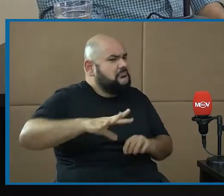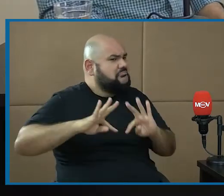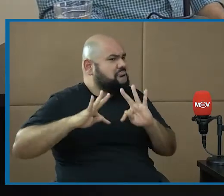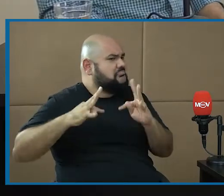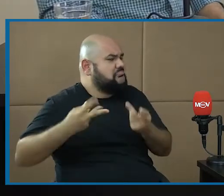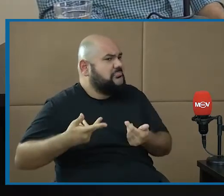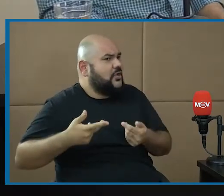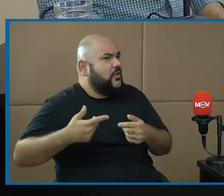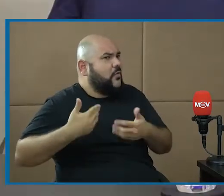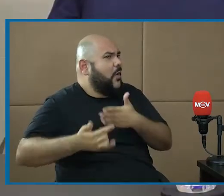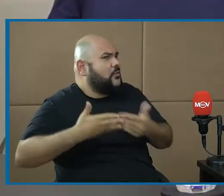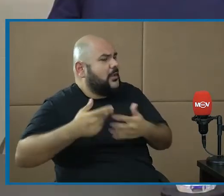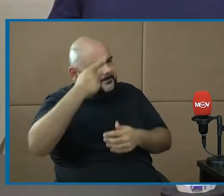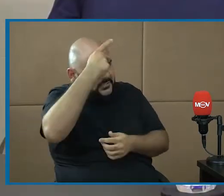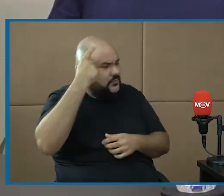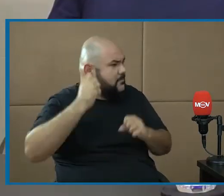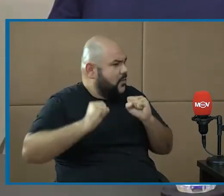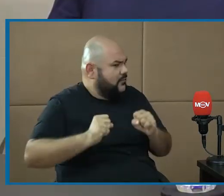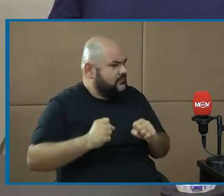área de